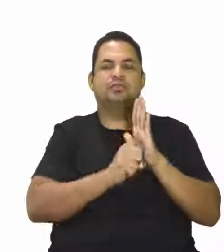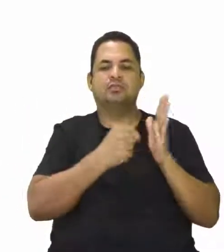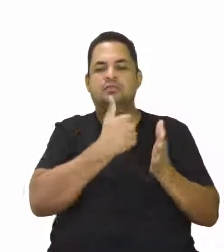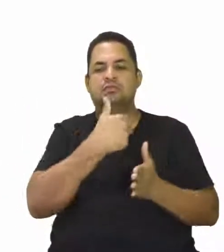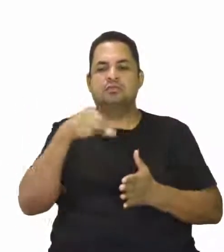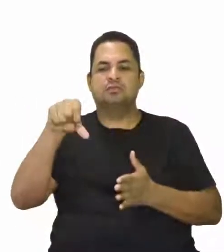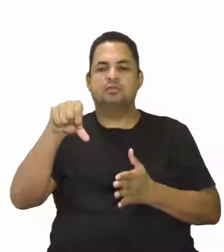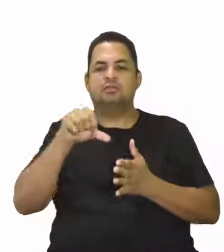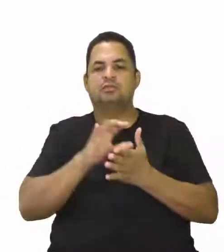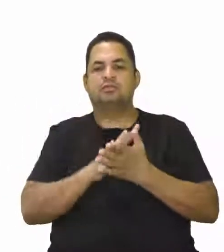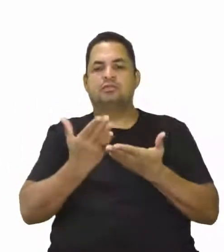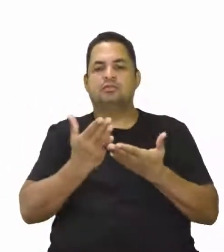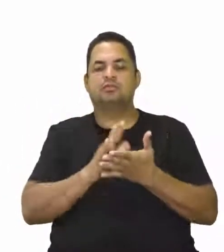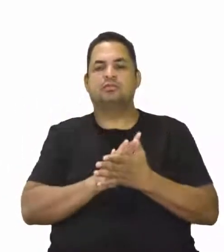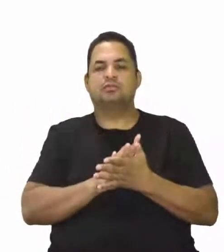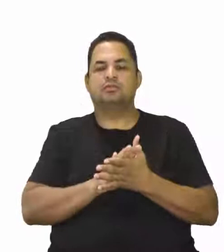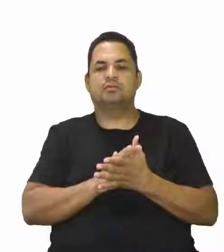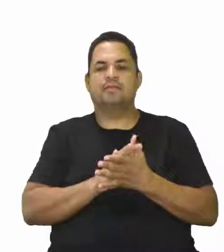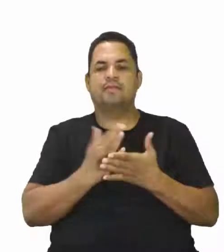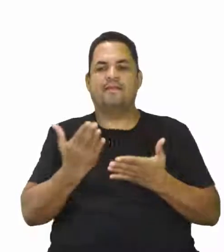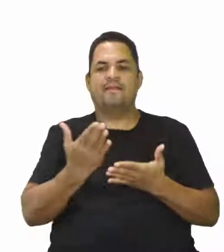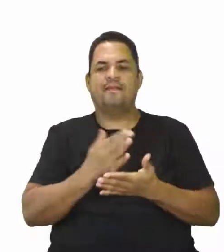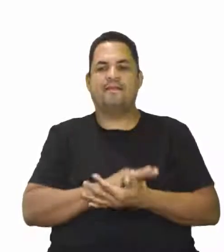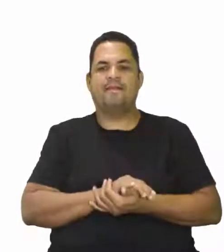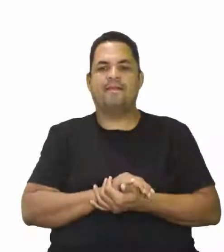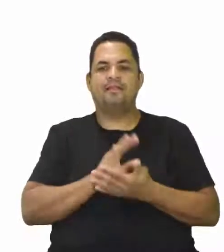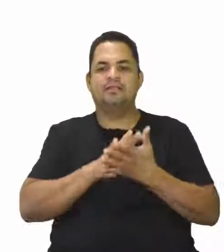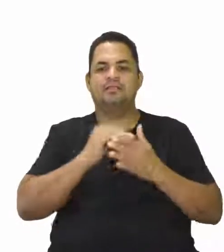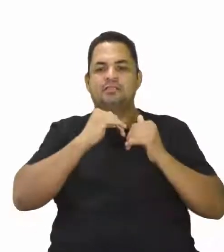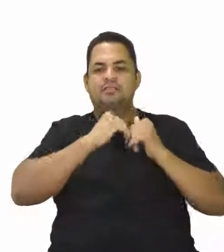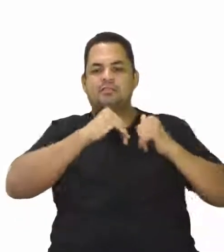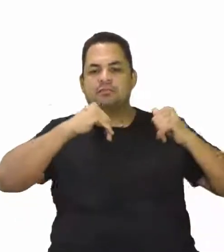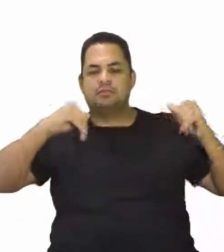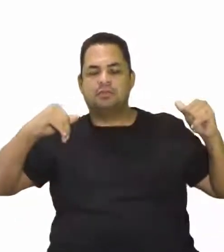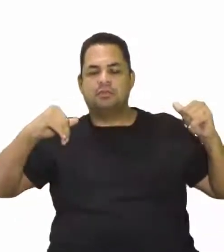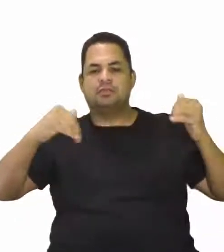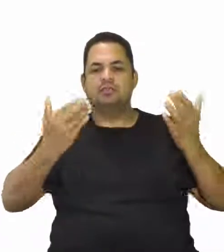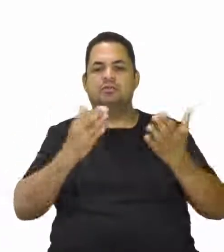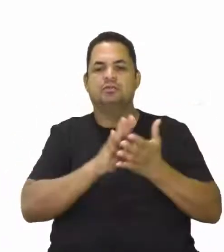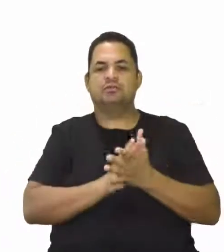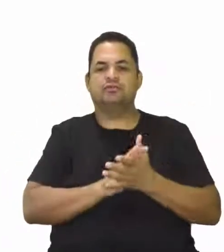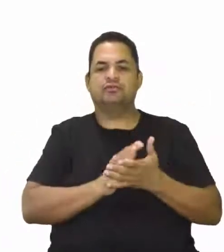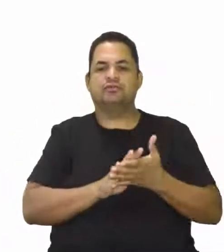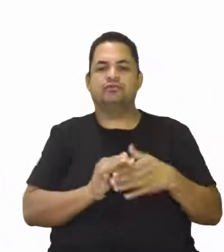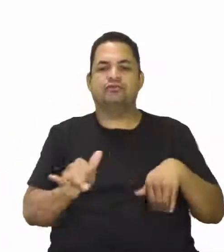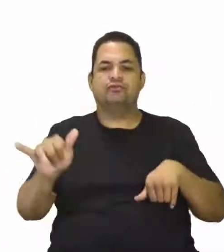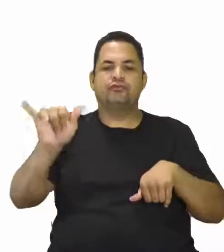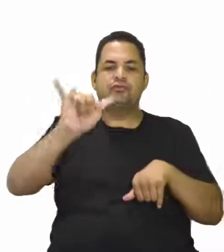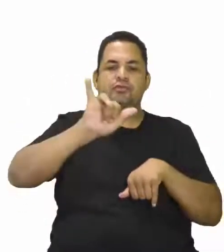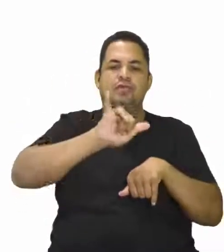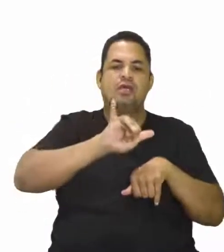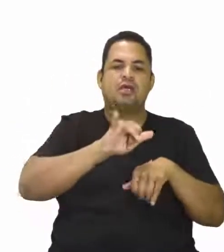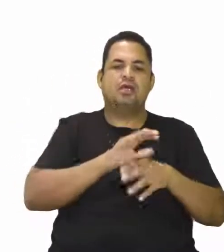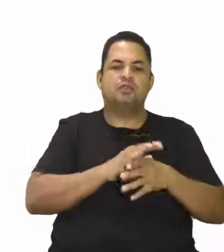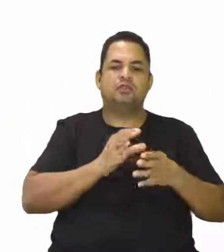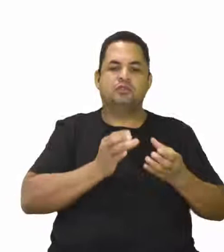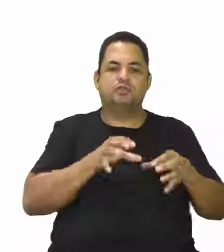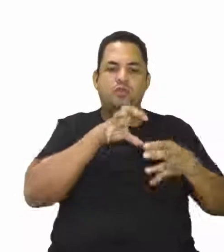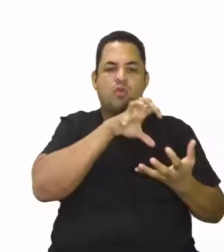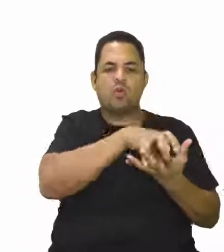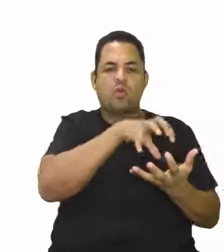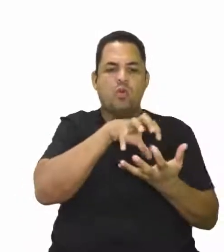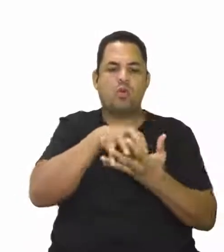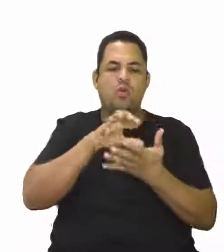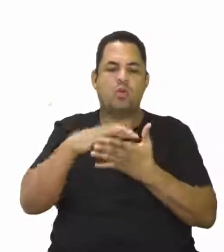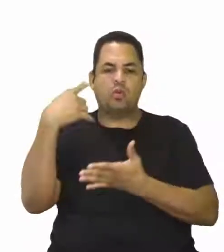XIX, fazendo com que a Bolívia ela se desligasse ali, não fosse mais colônia espanhola, e sim um